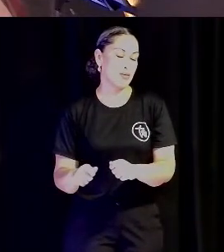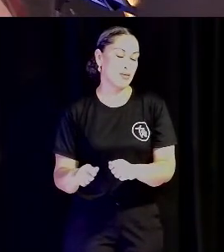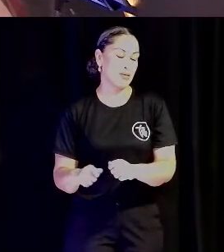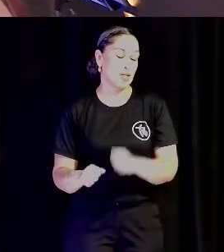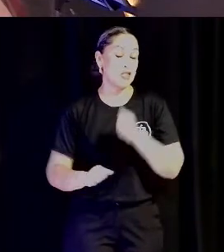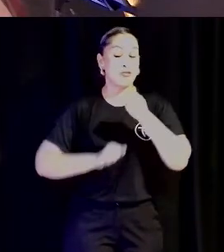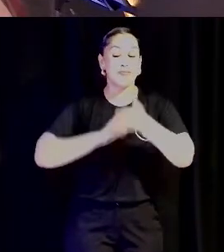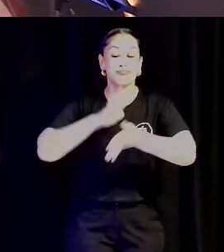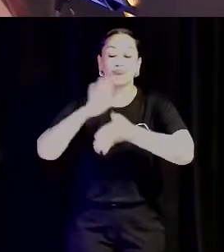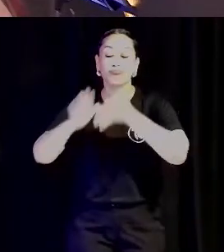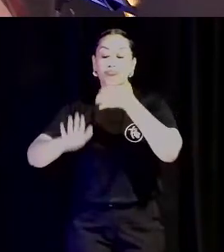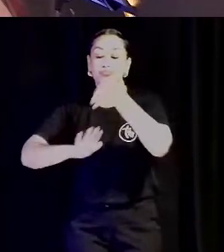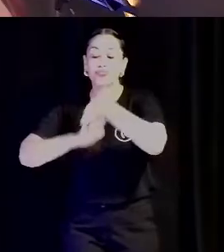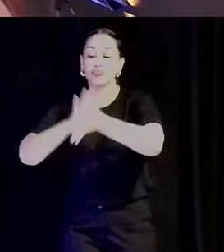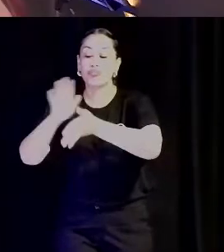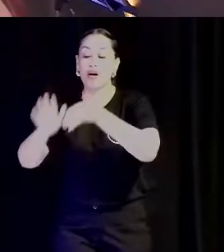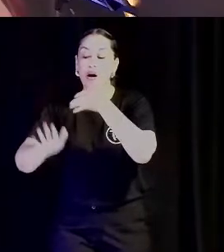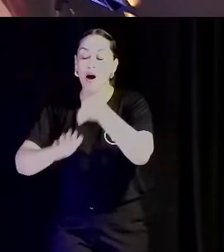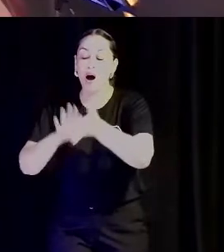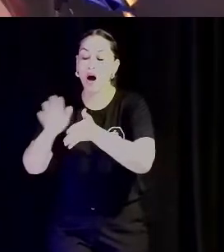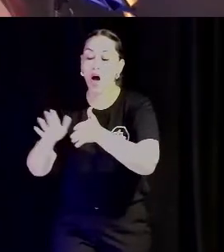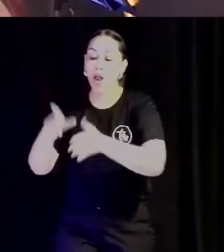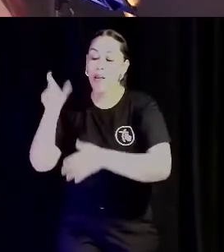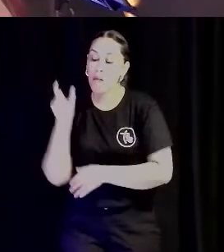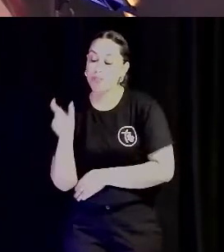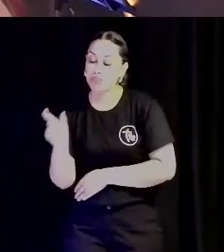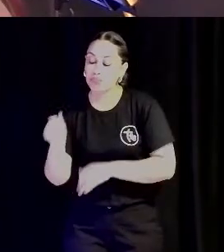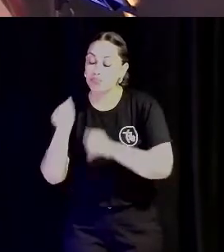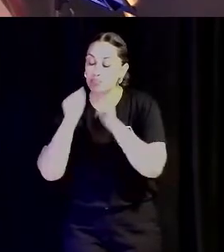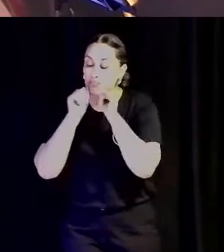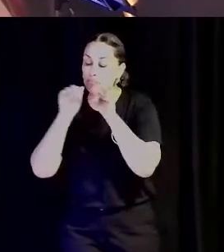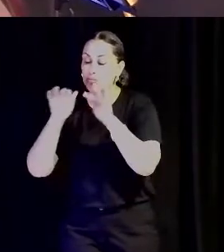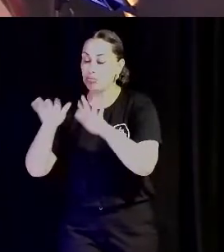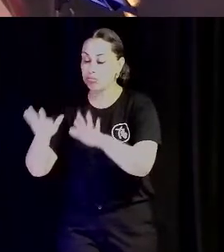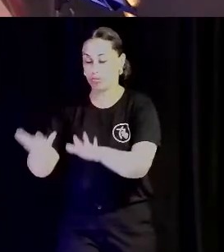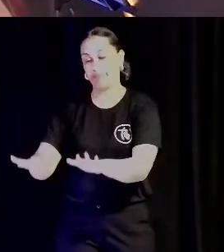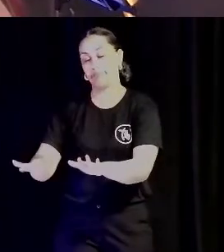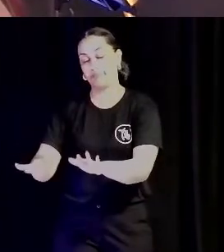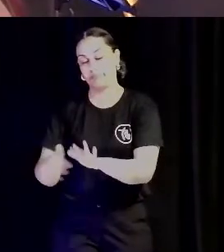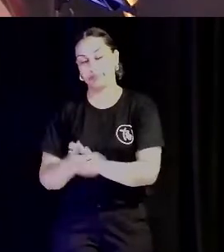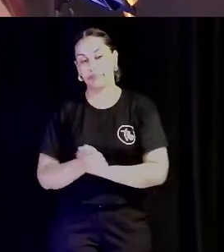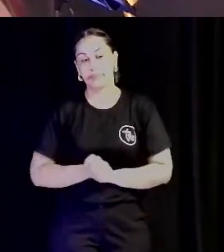lábios proferem palavras de bênção.